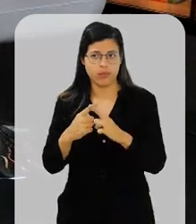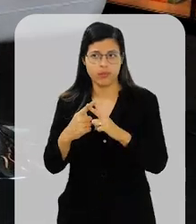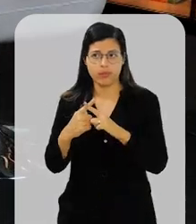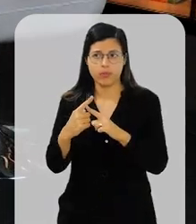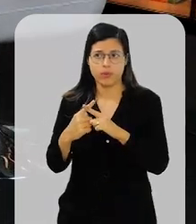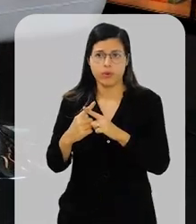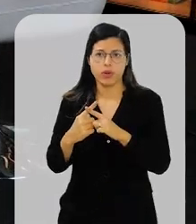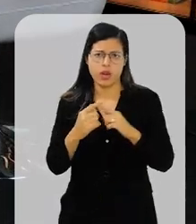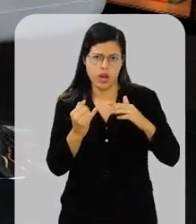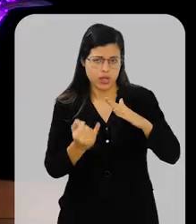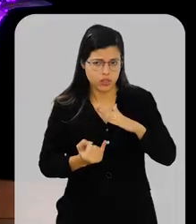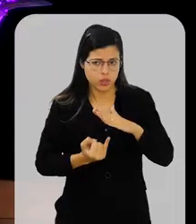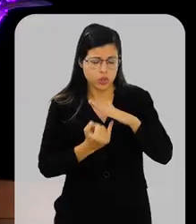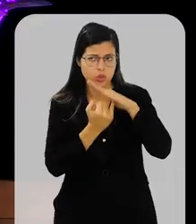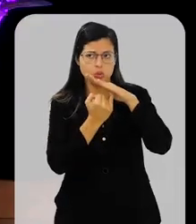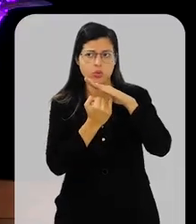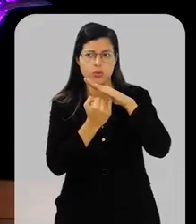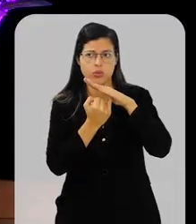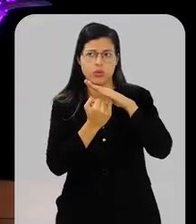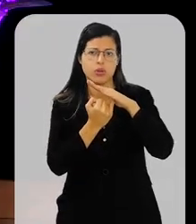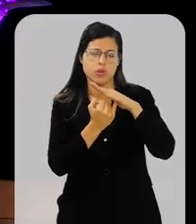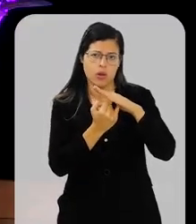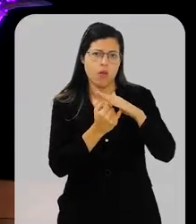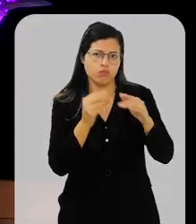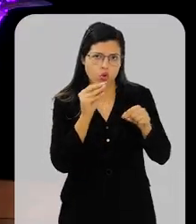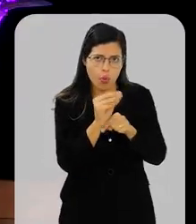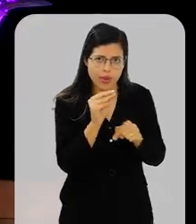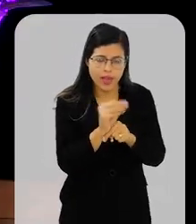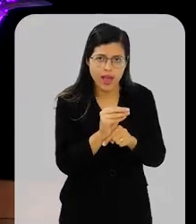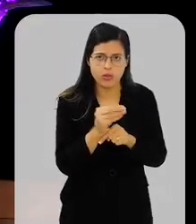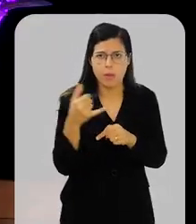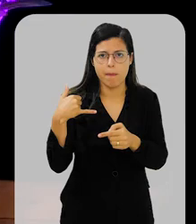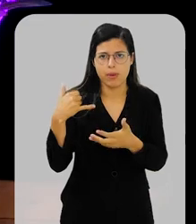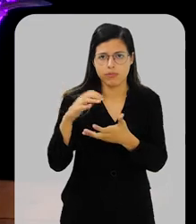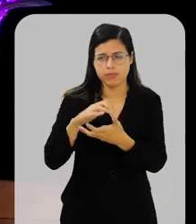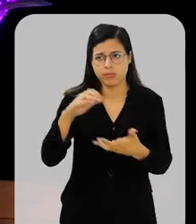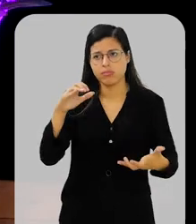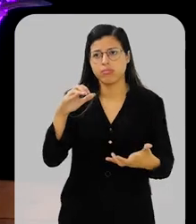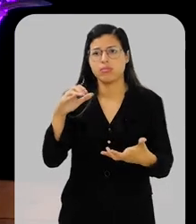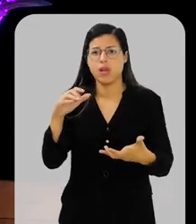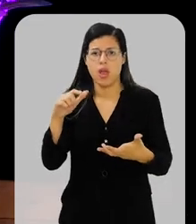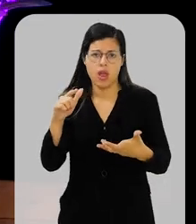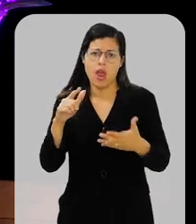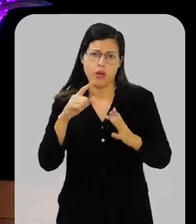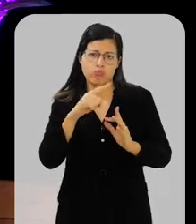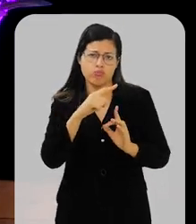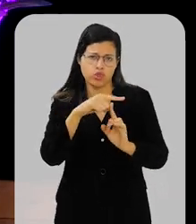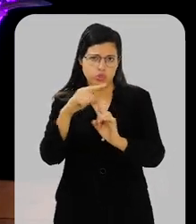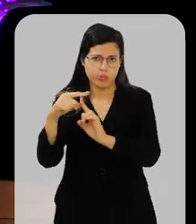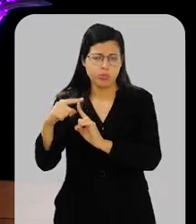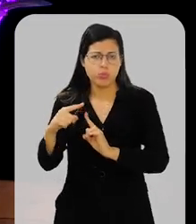quê? Porque as instituições de longa permanência para idosos, na verdade, são modalidades...